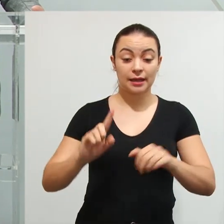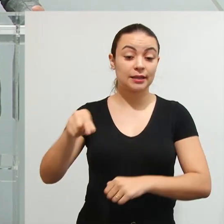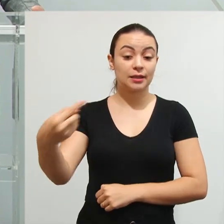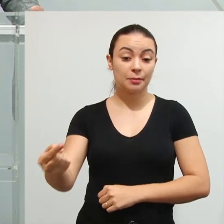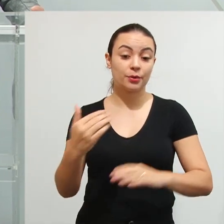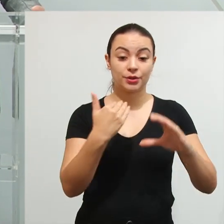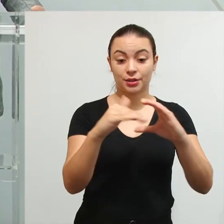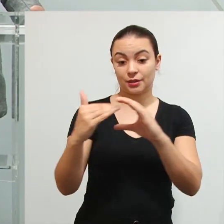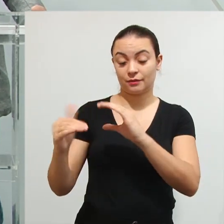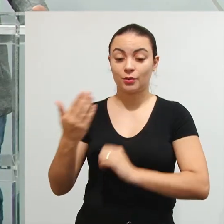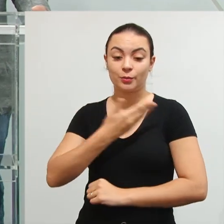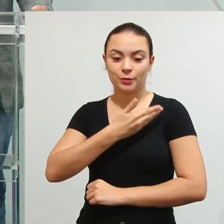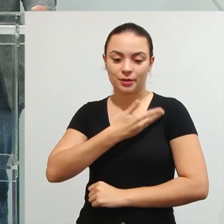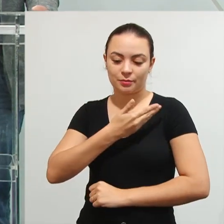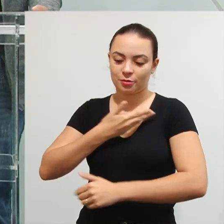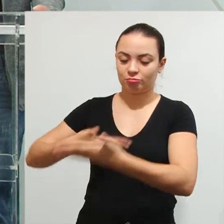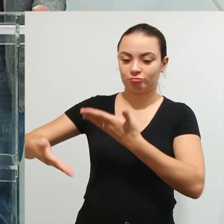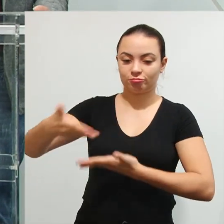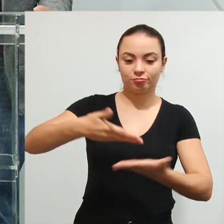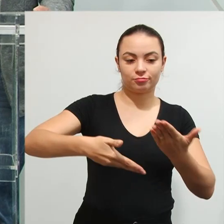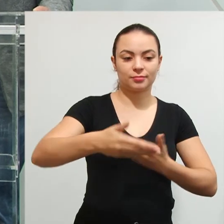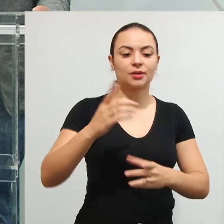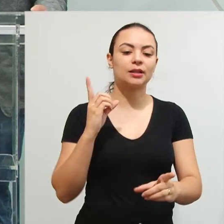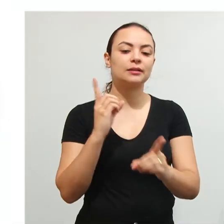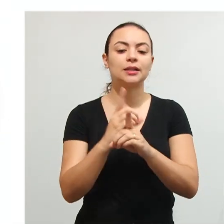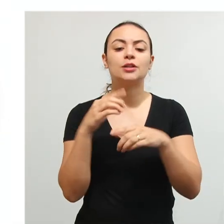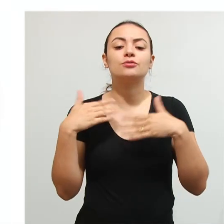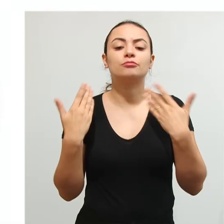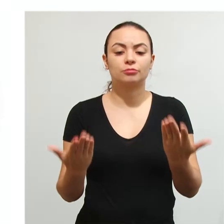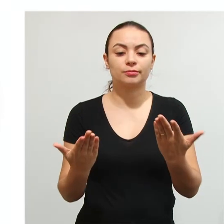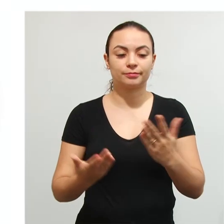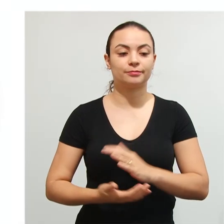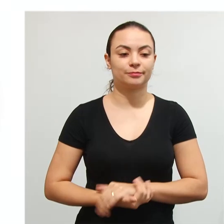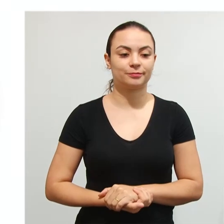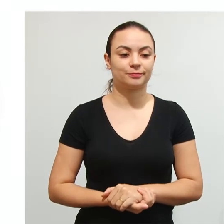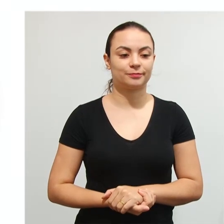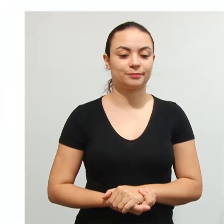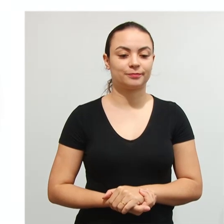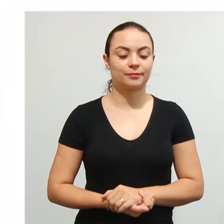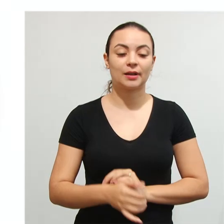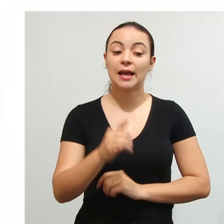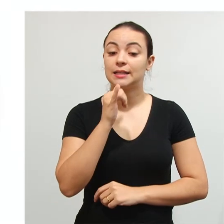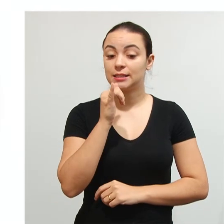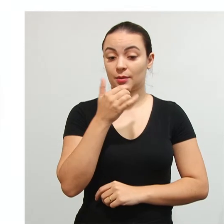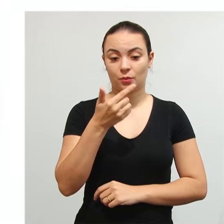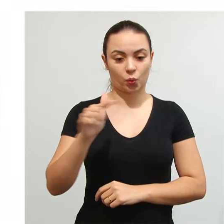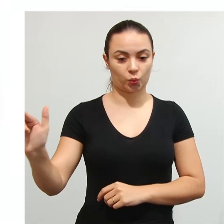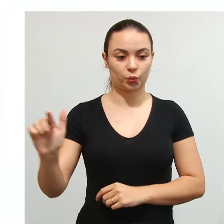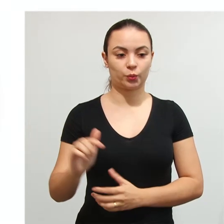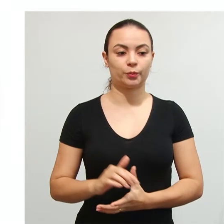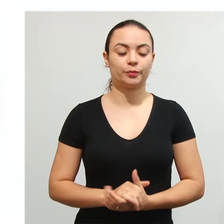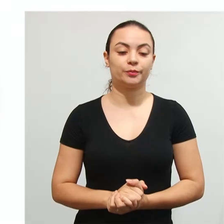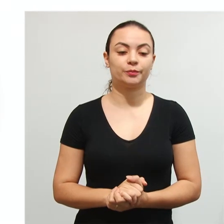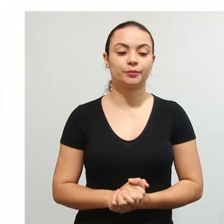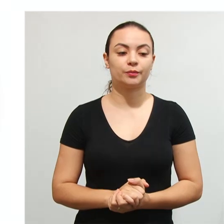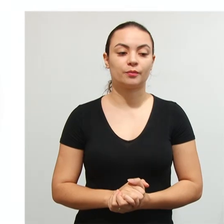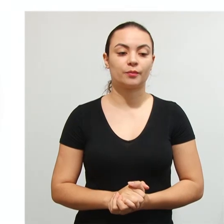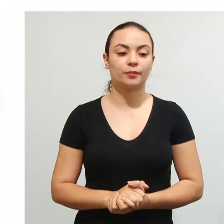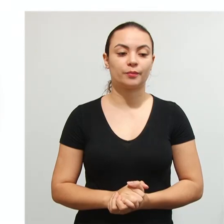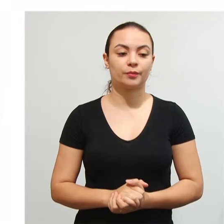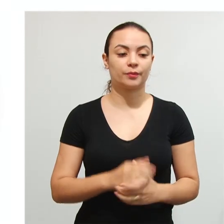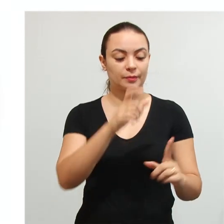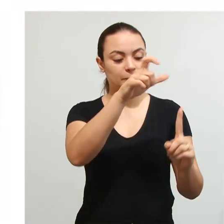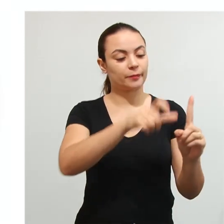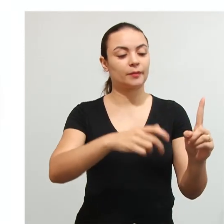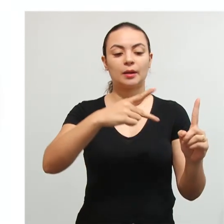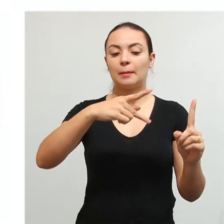tá agora vamos imaginar outra situação de empréstimo Pedro realizou empréstimo